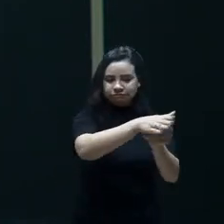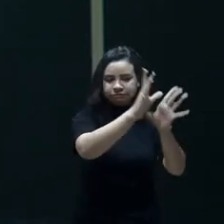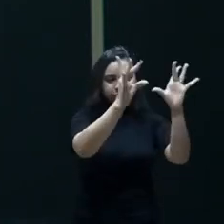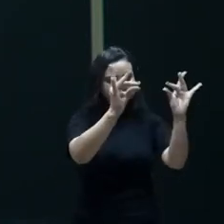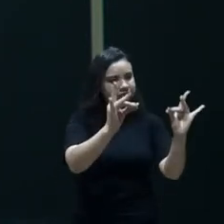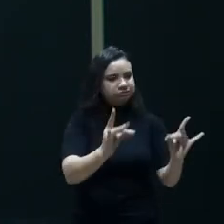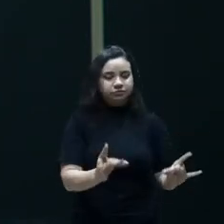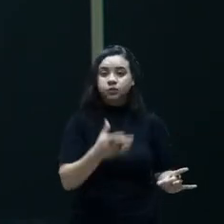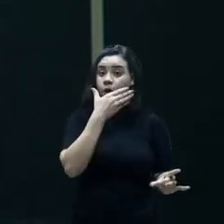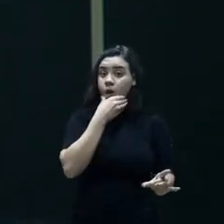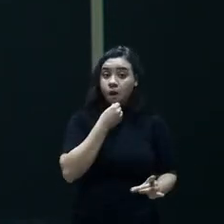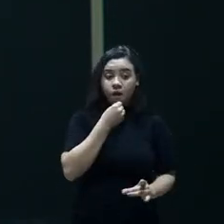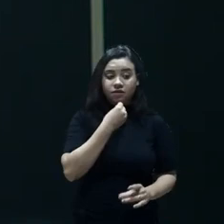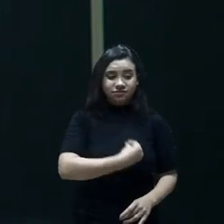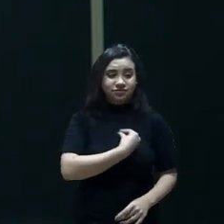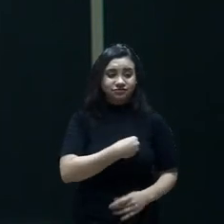viveu ali, viveu lá,